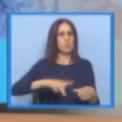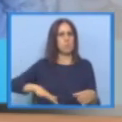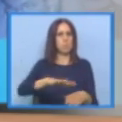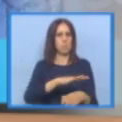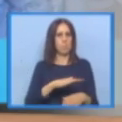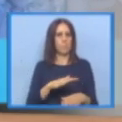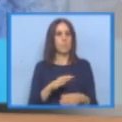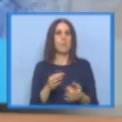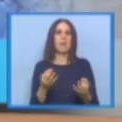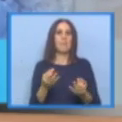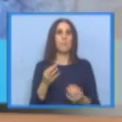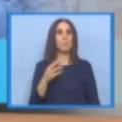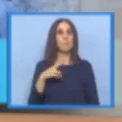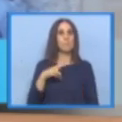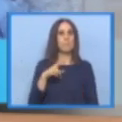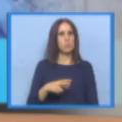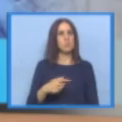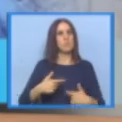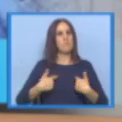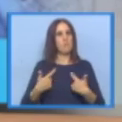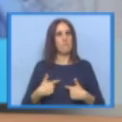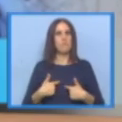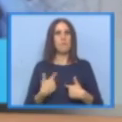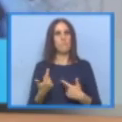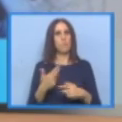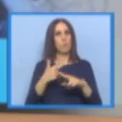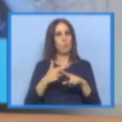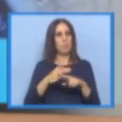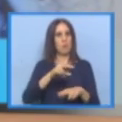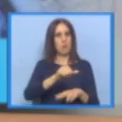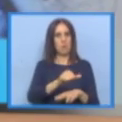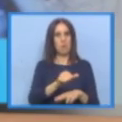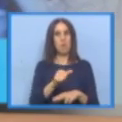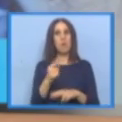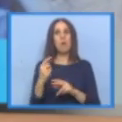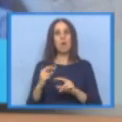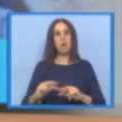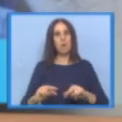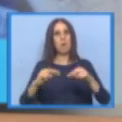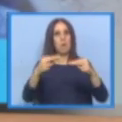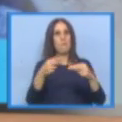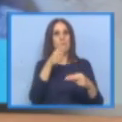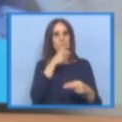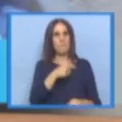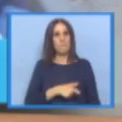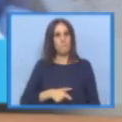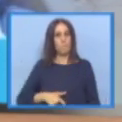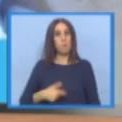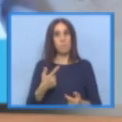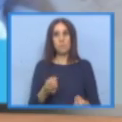que houve portugueses a desempenhar cargos na Cúria Romana que, em função desses cargos, chegaram ao cardinalato. Há